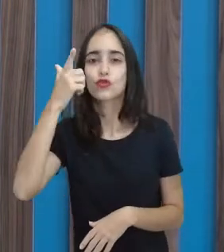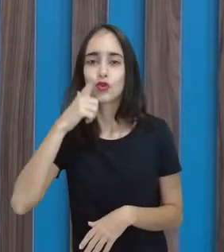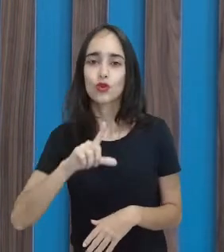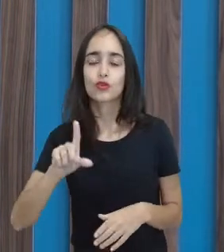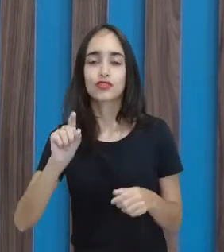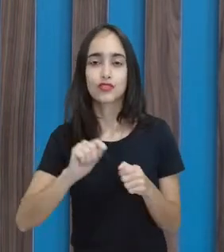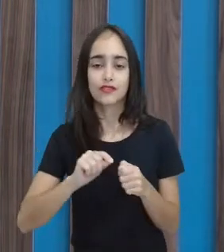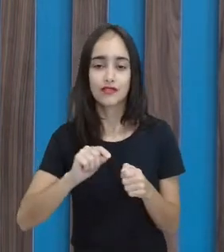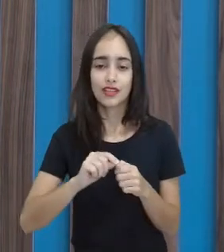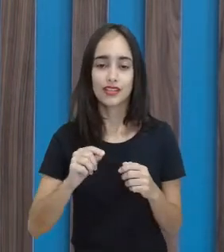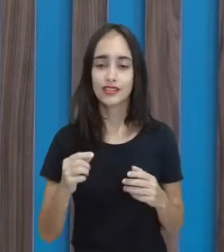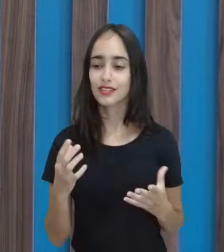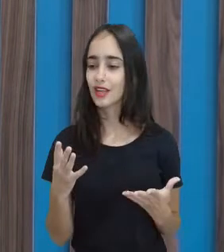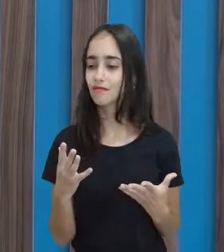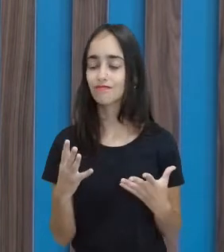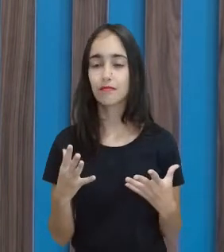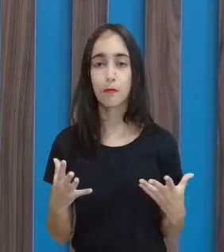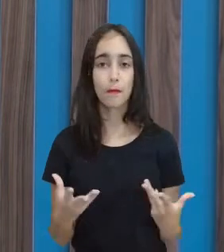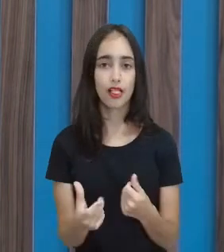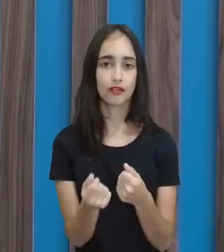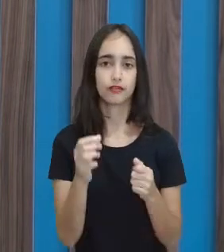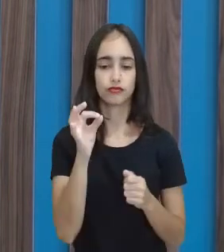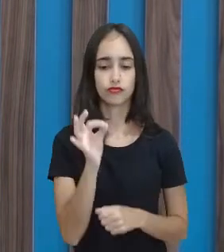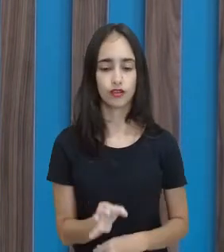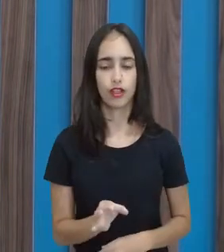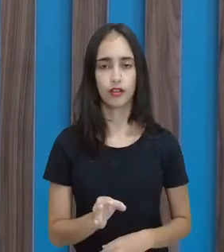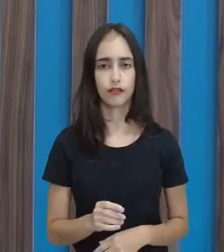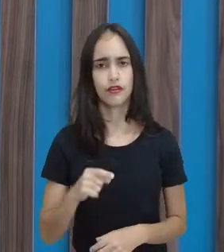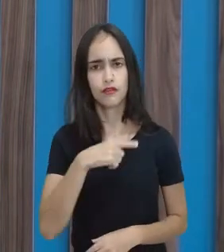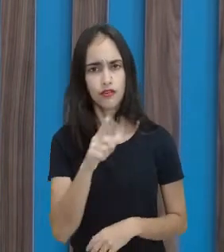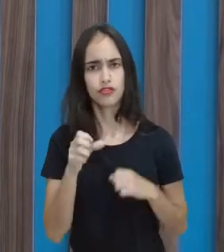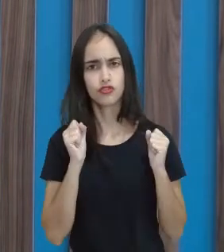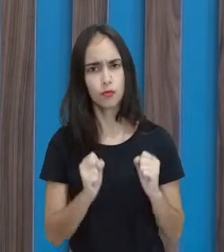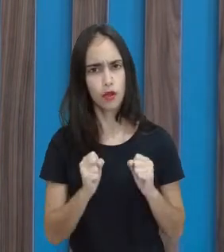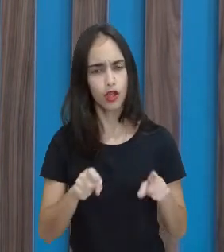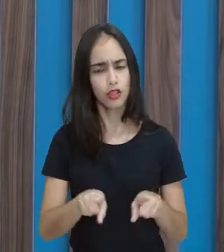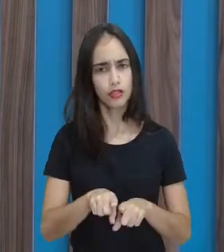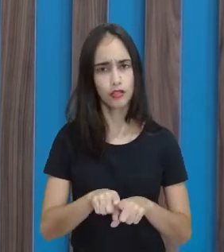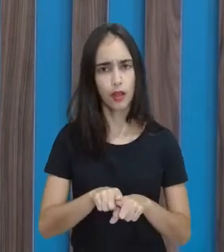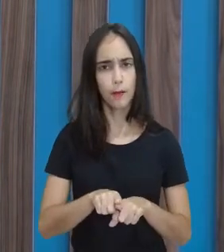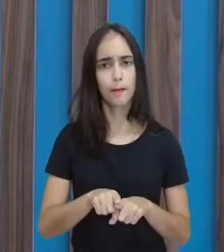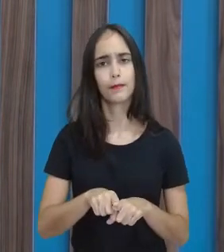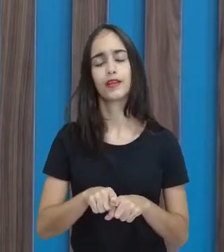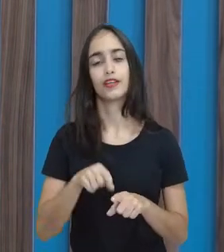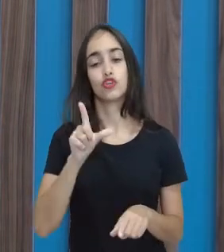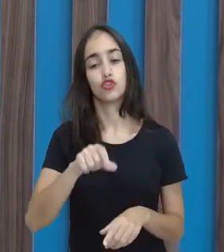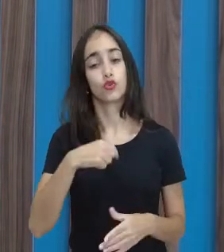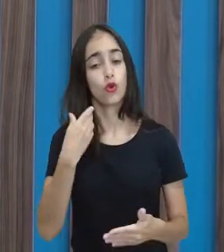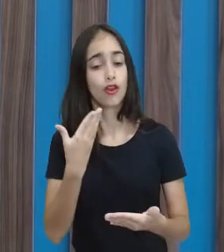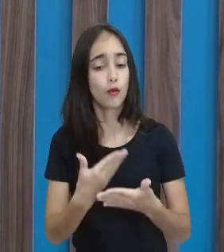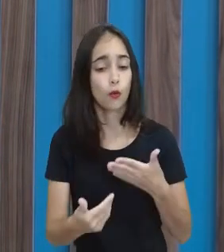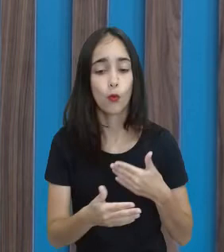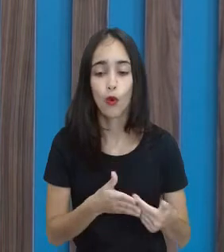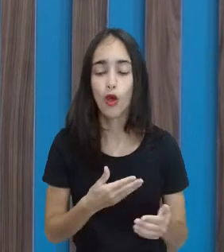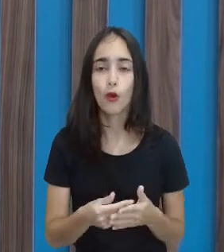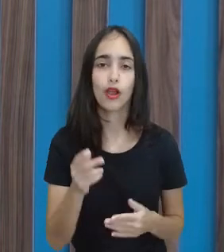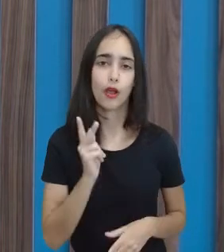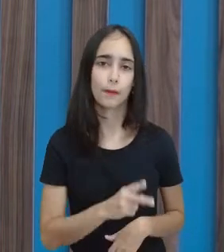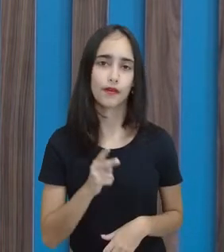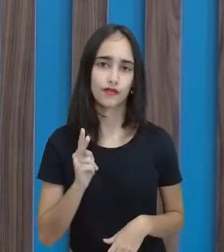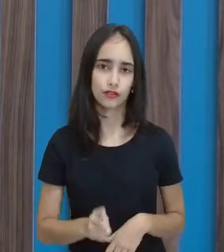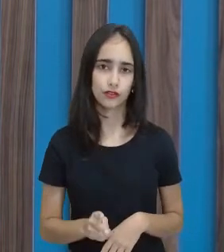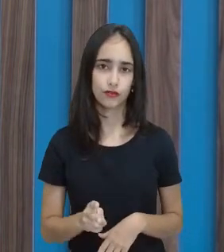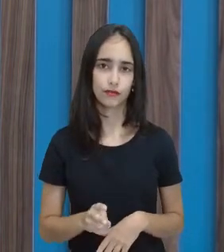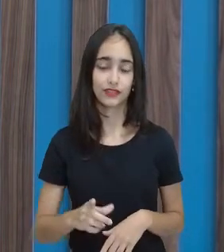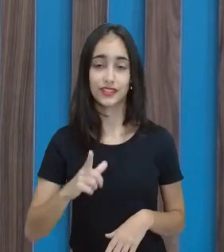ainda quero olhar mais alguma coisa. Vocês podem olhar de qualquer professor. Na playlist qualquer professor do mesmo assunto. Qual a